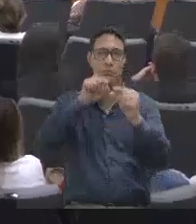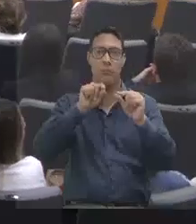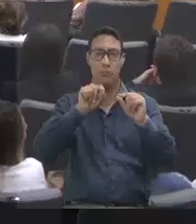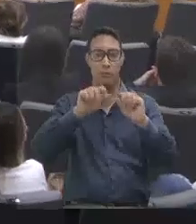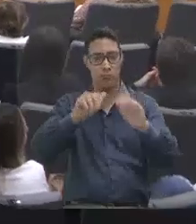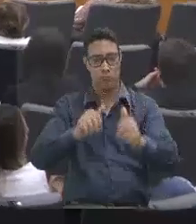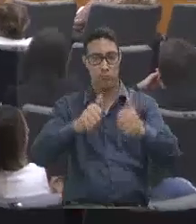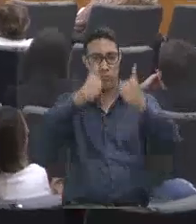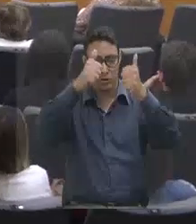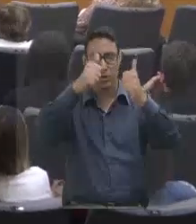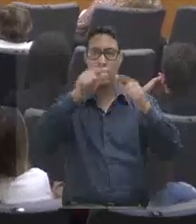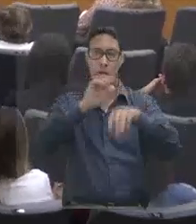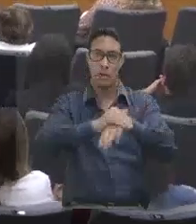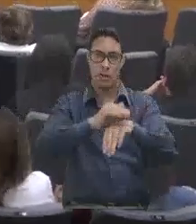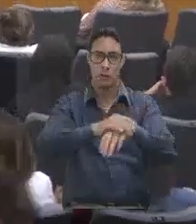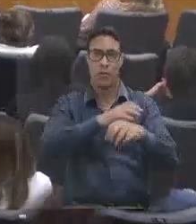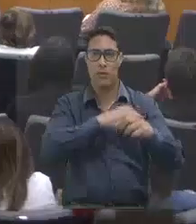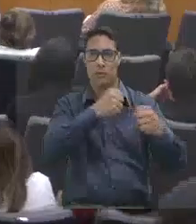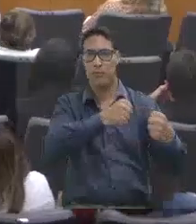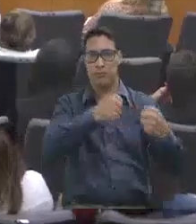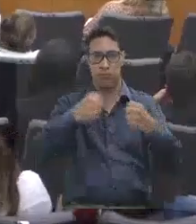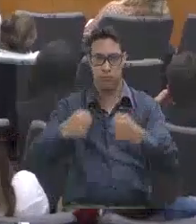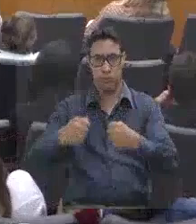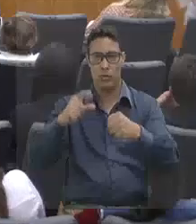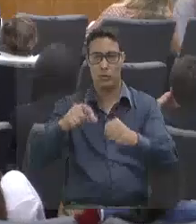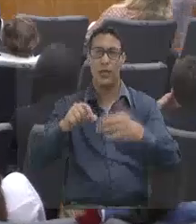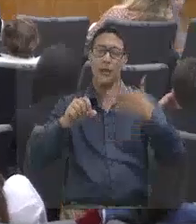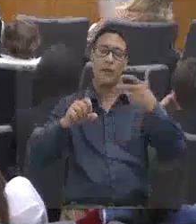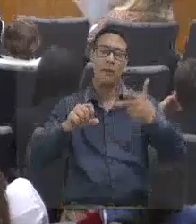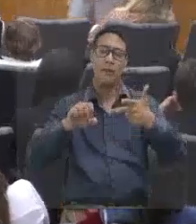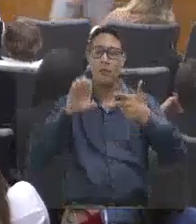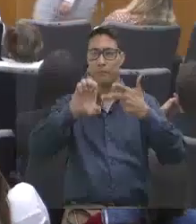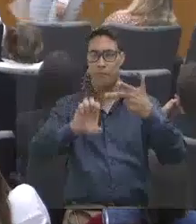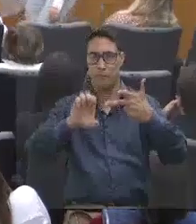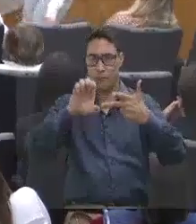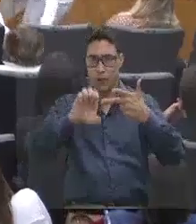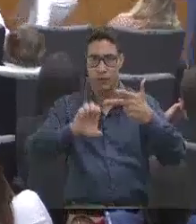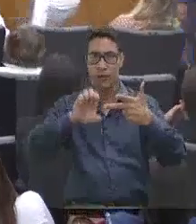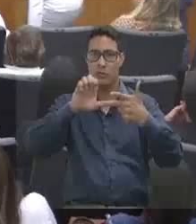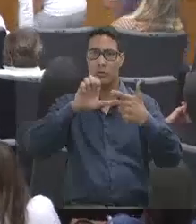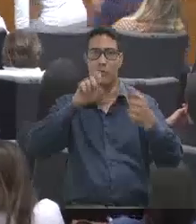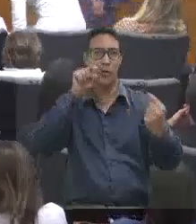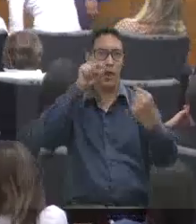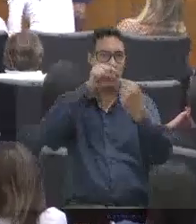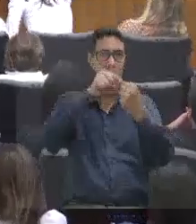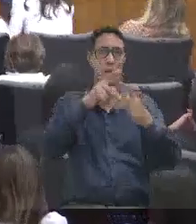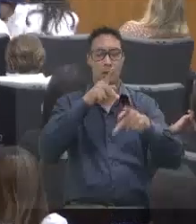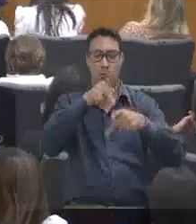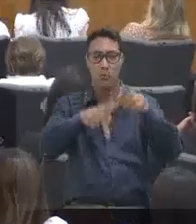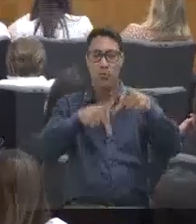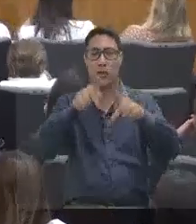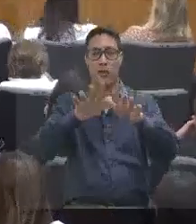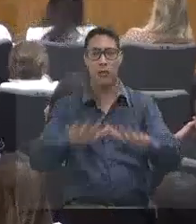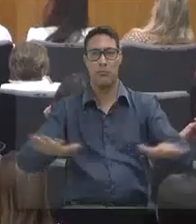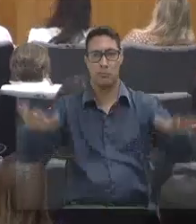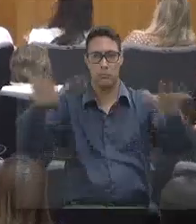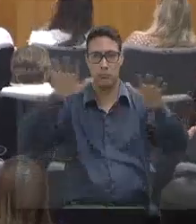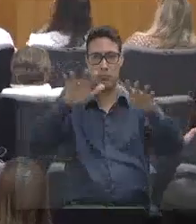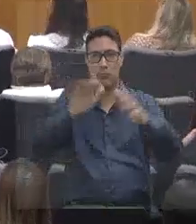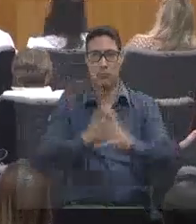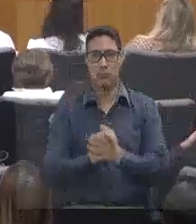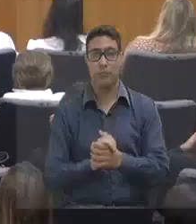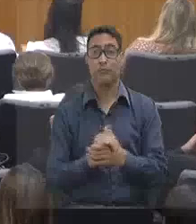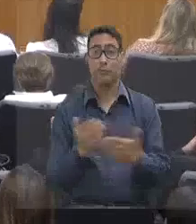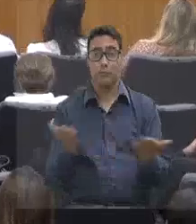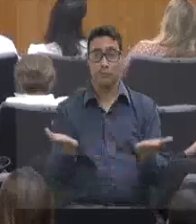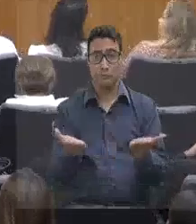do Poder Executivo no atendimento às demandas da população a presidência nos termos do